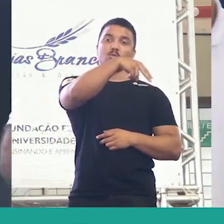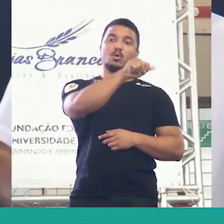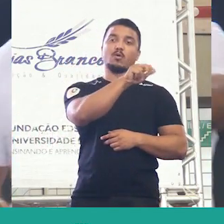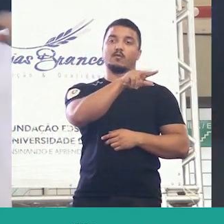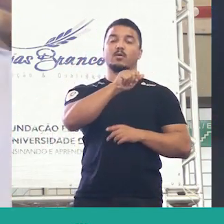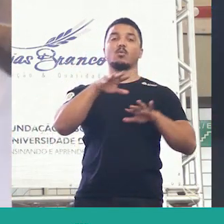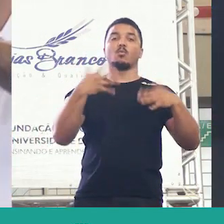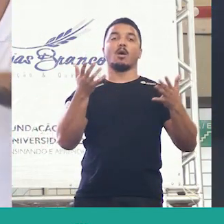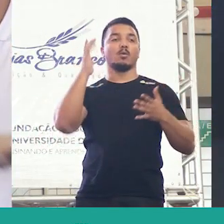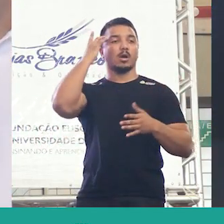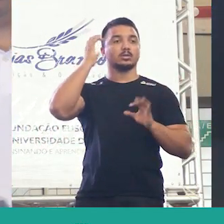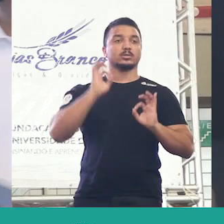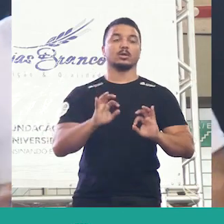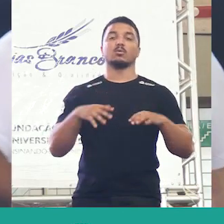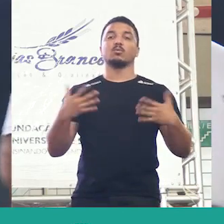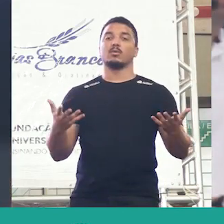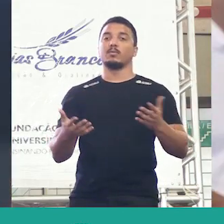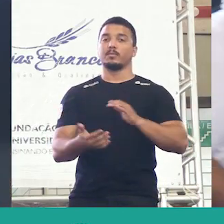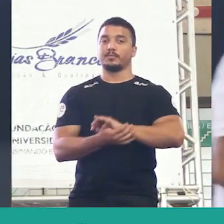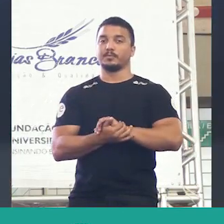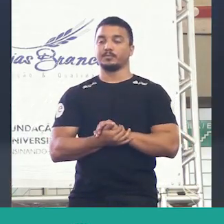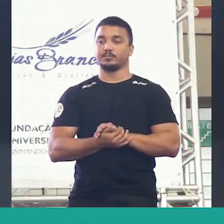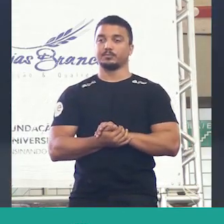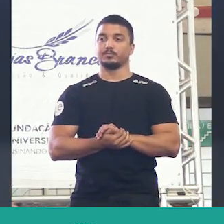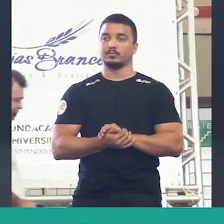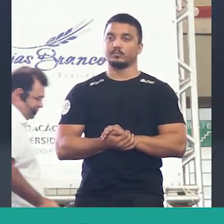aí, qual item você marcaria?